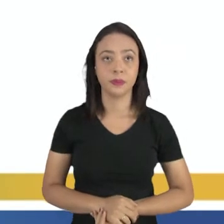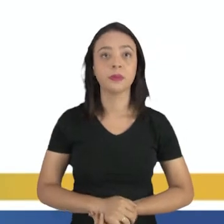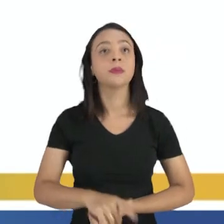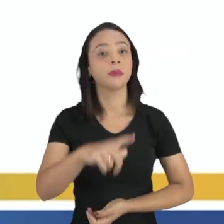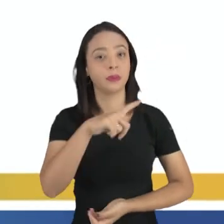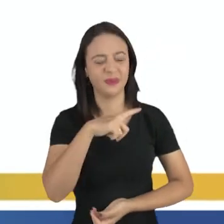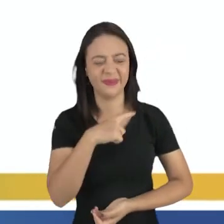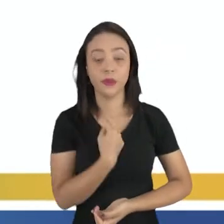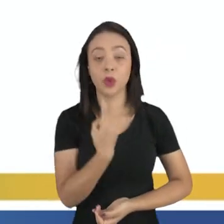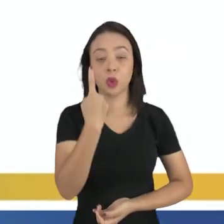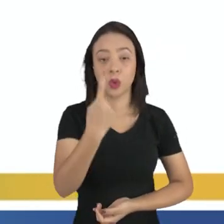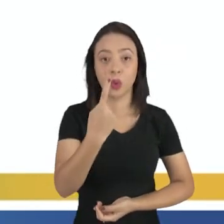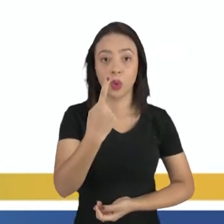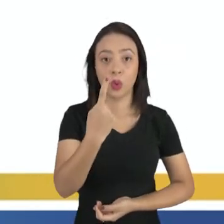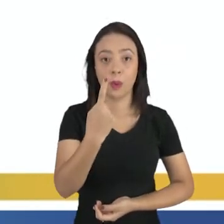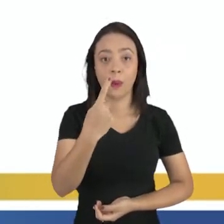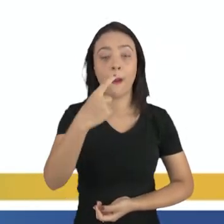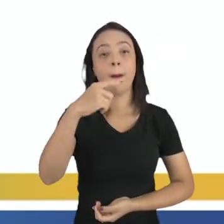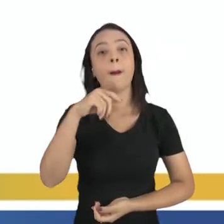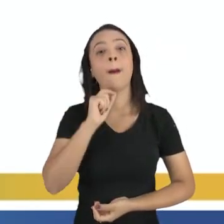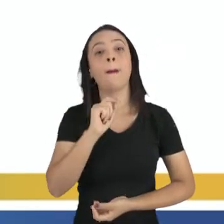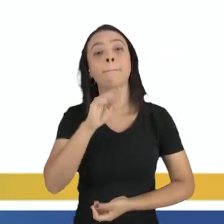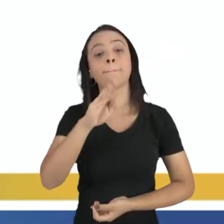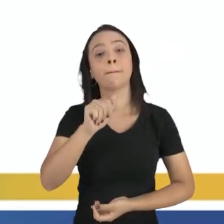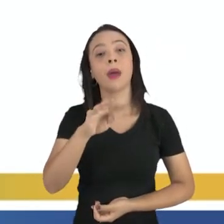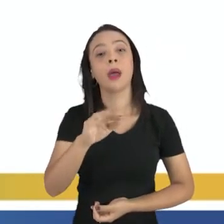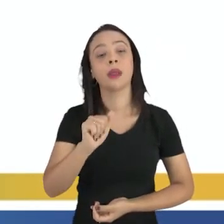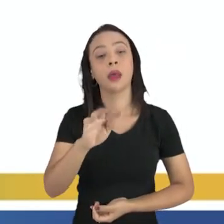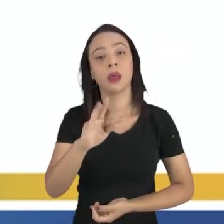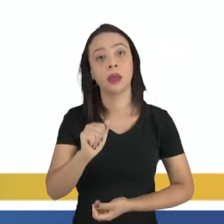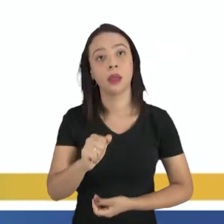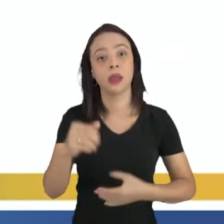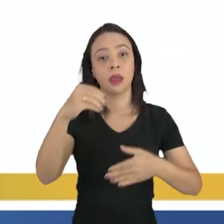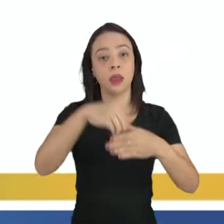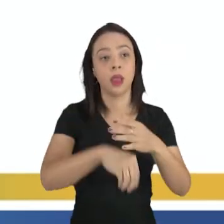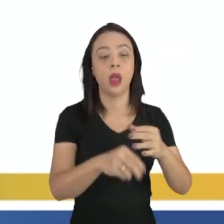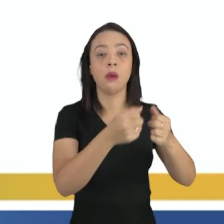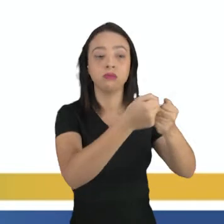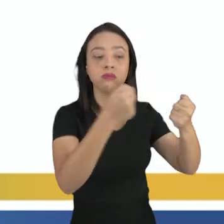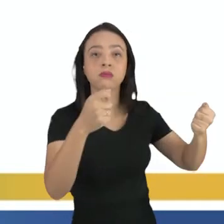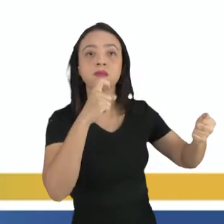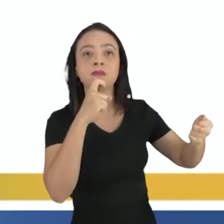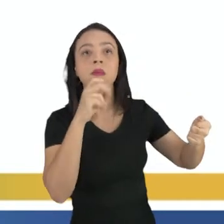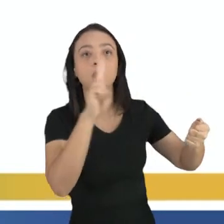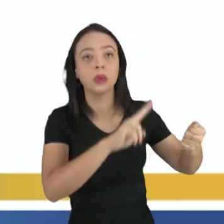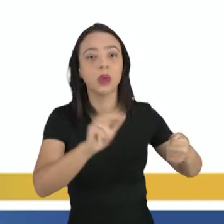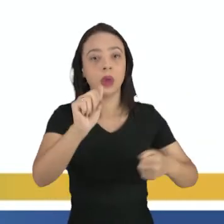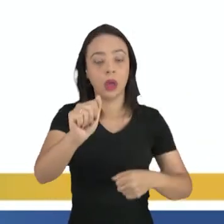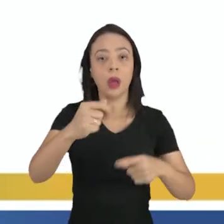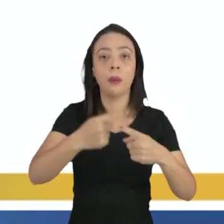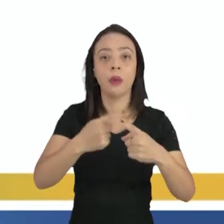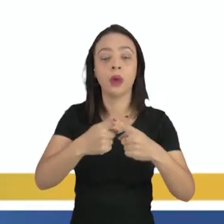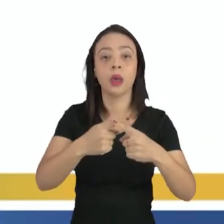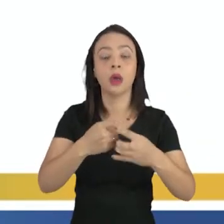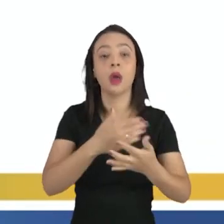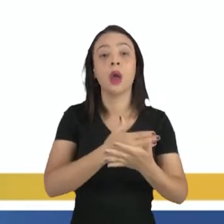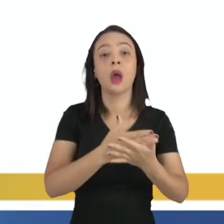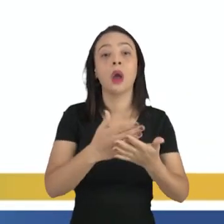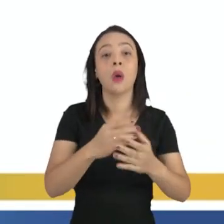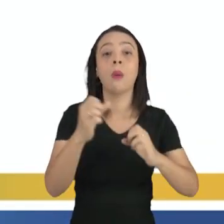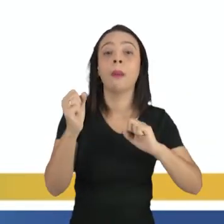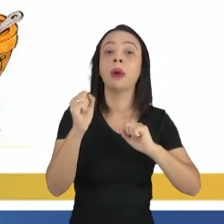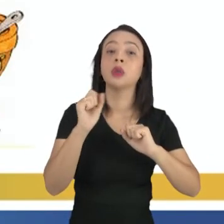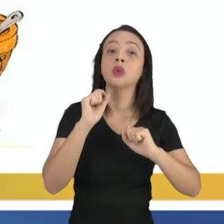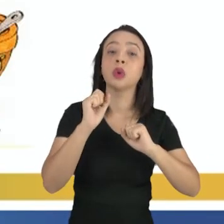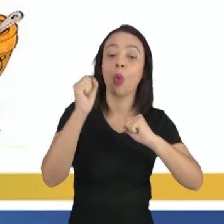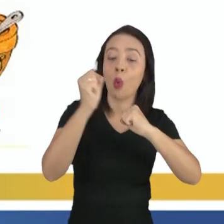Há uma batata na geladeira. Eu usei o a porque potato é um substantivo que começa com consoante,